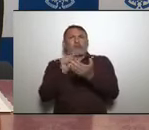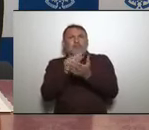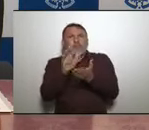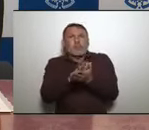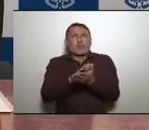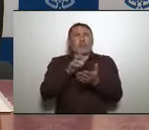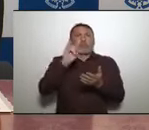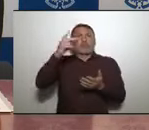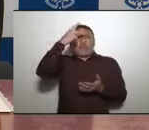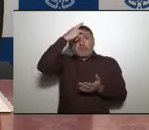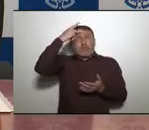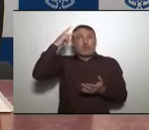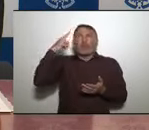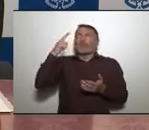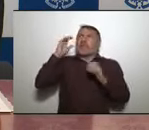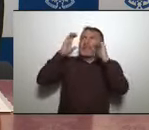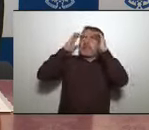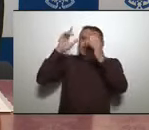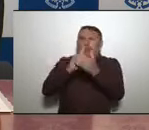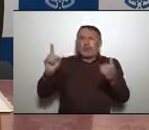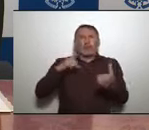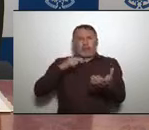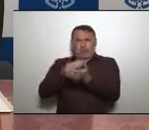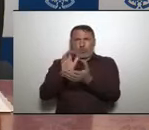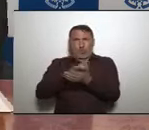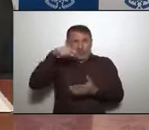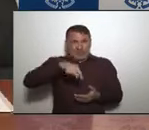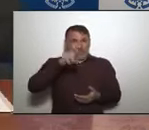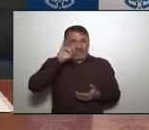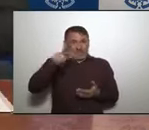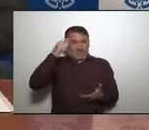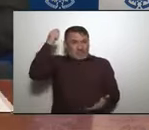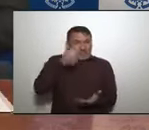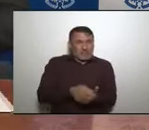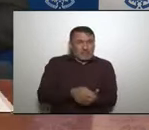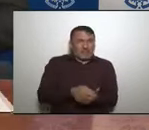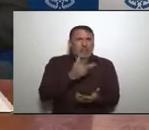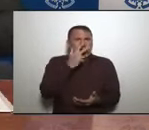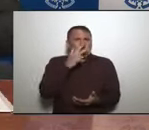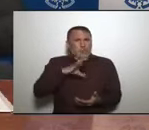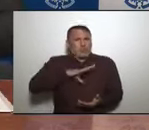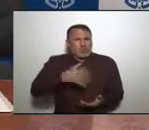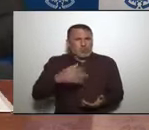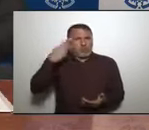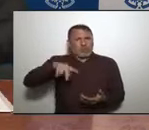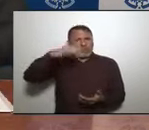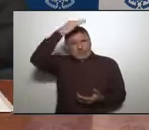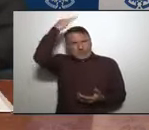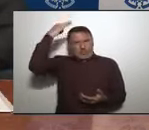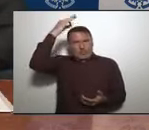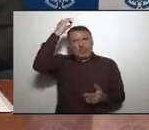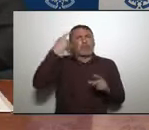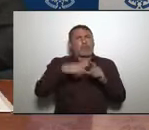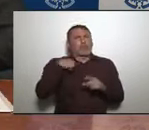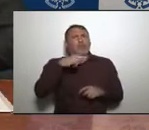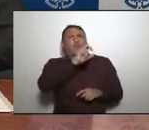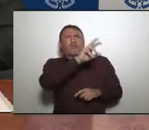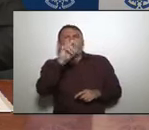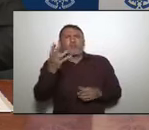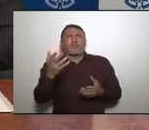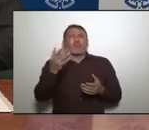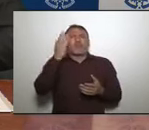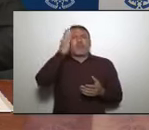o isolamento. O senhor pretende adotar uma medida mais enérgica aqui no estado, tendo em vista que a gente tem um feriado